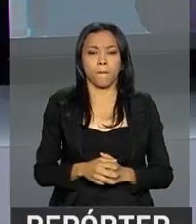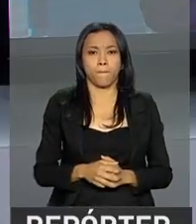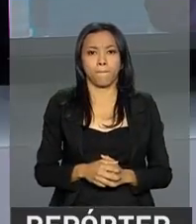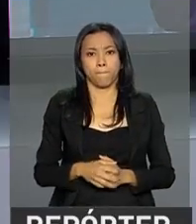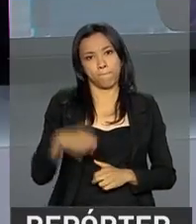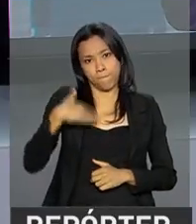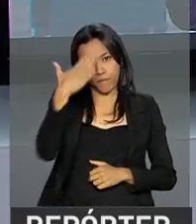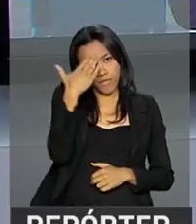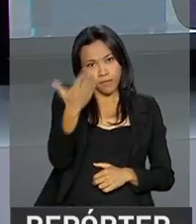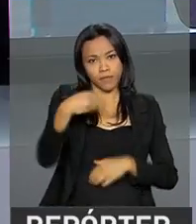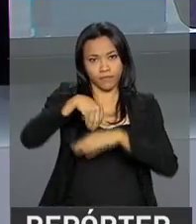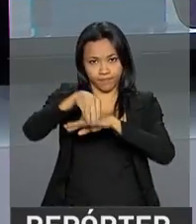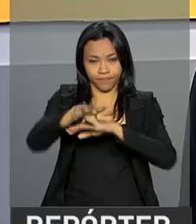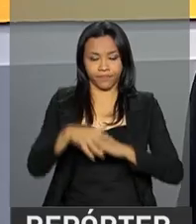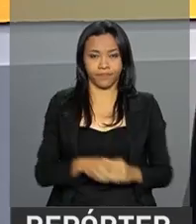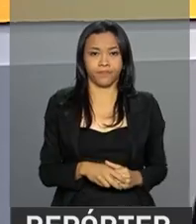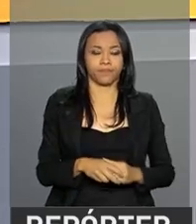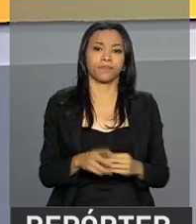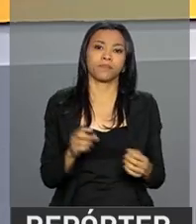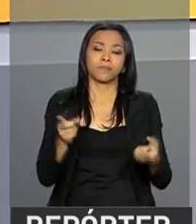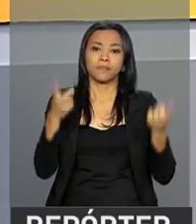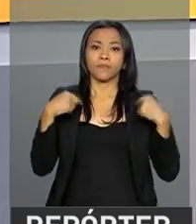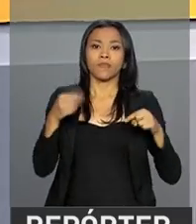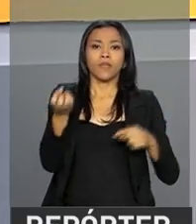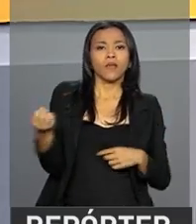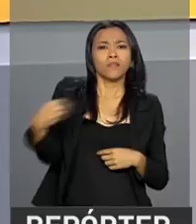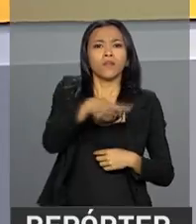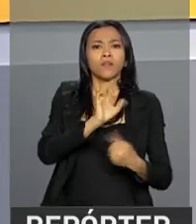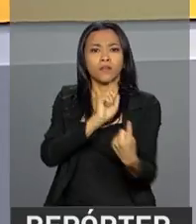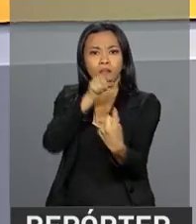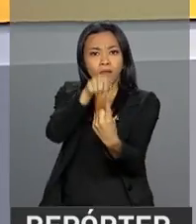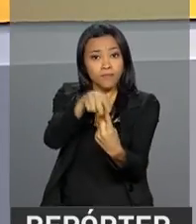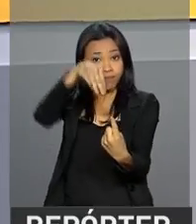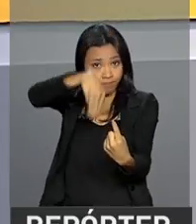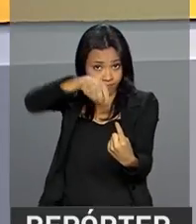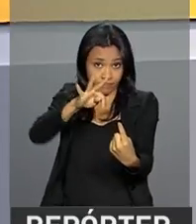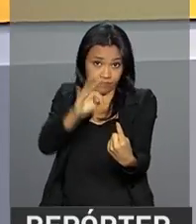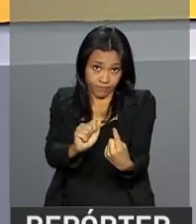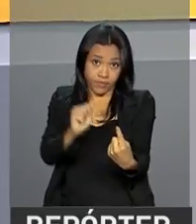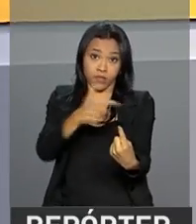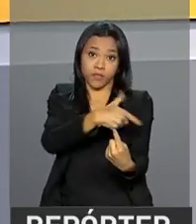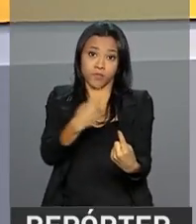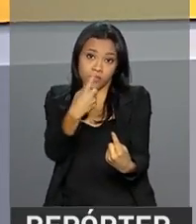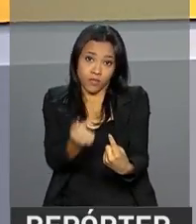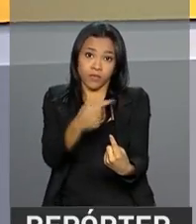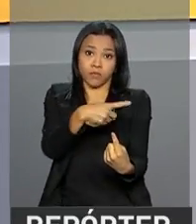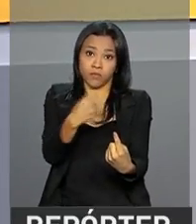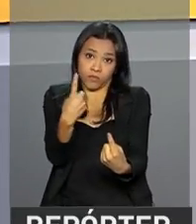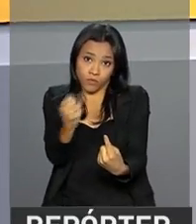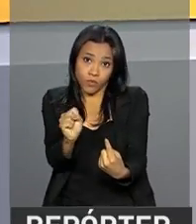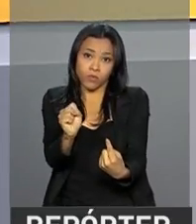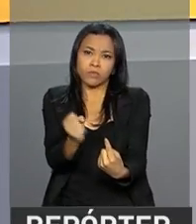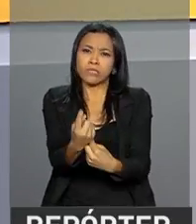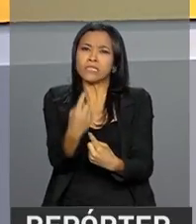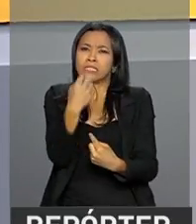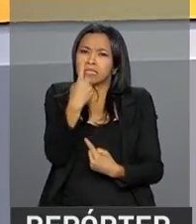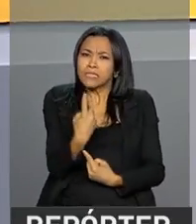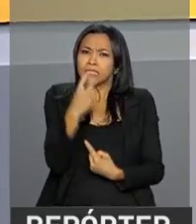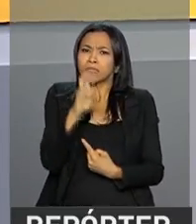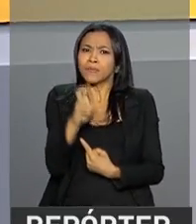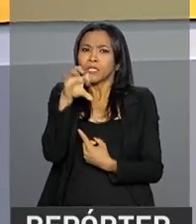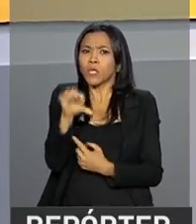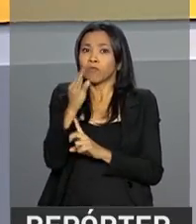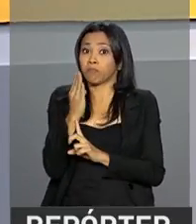obrigada pelas informações mara a nova meta fiscal para 2017 e 2018 de 159 bilhões